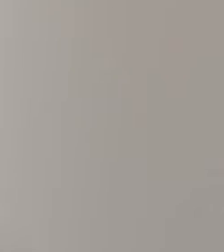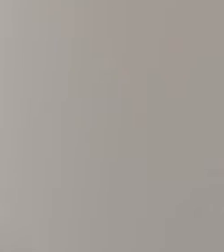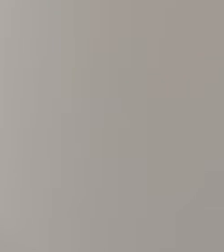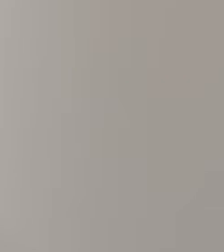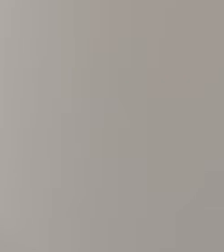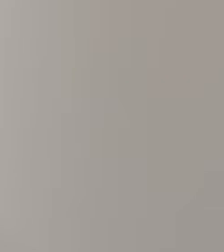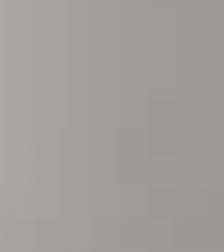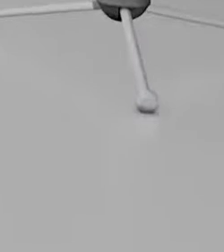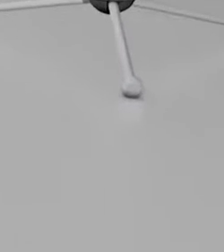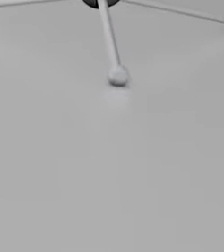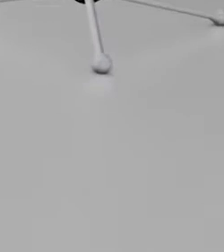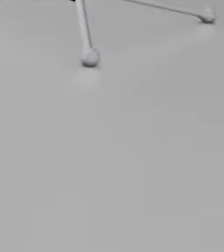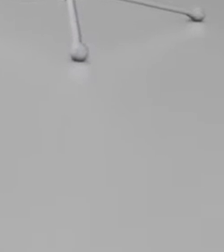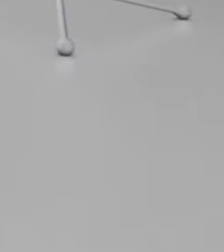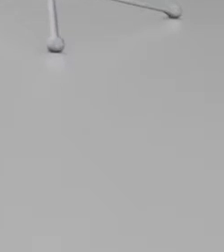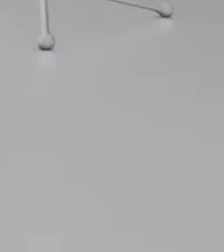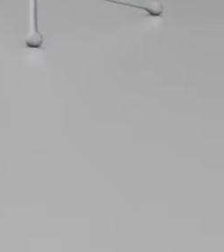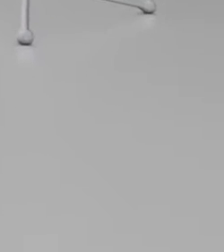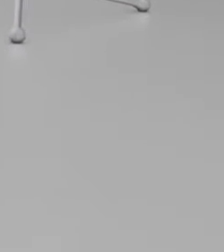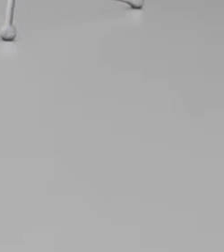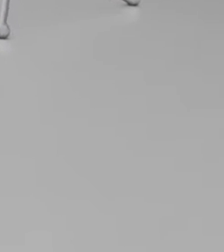Casa do Povo.